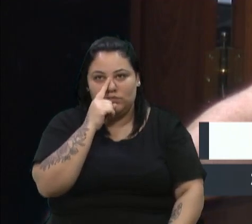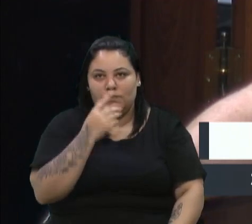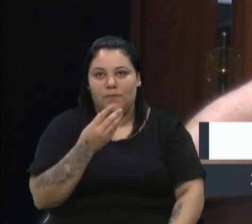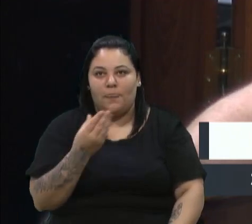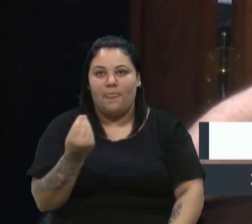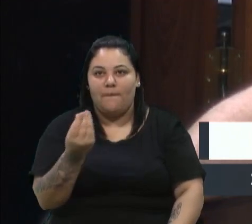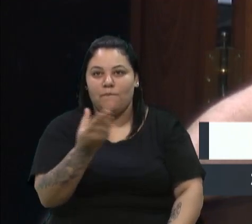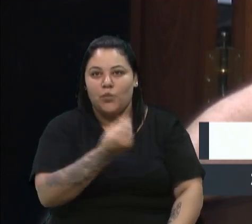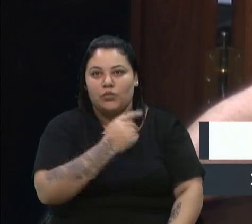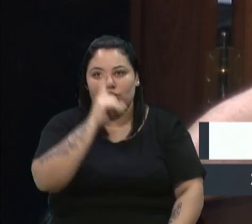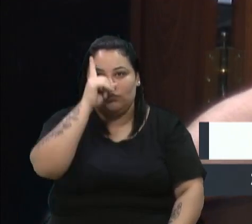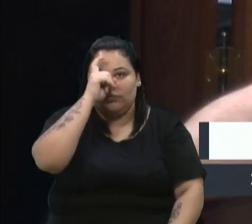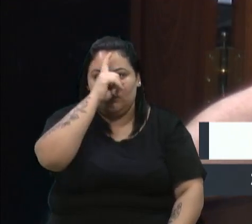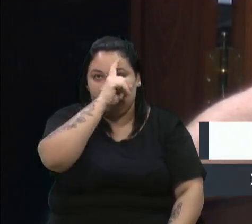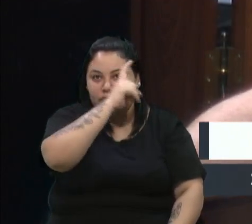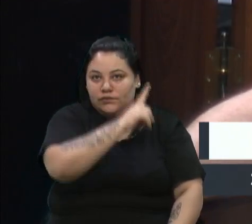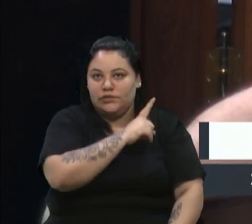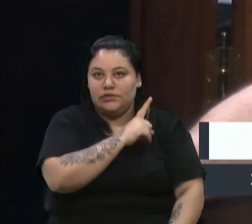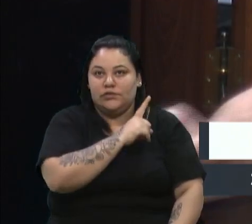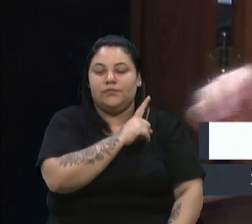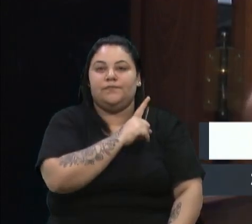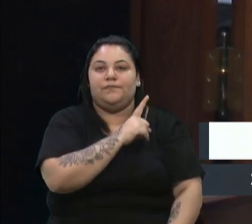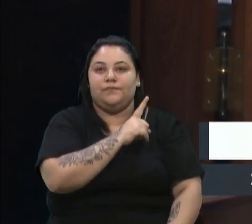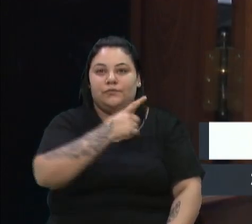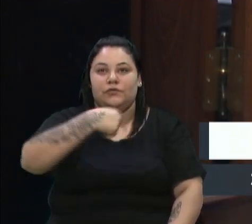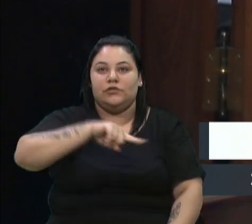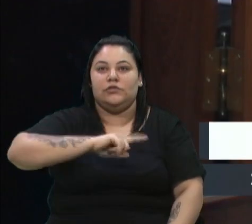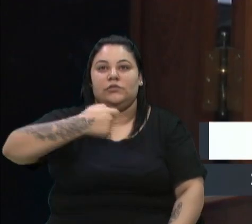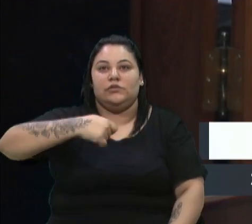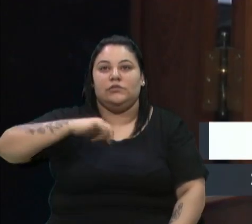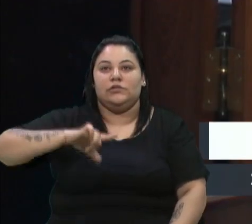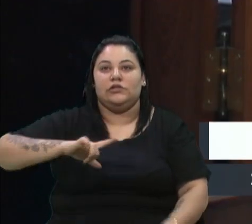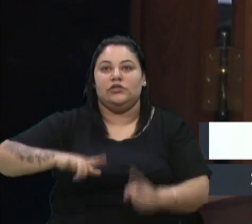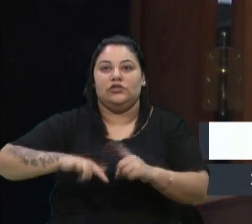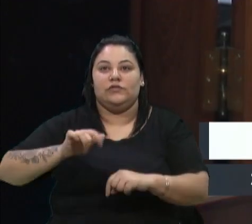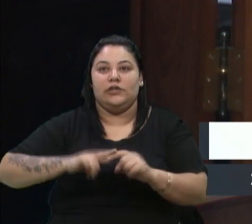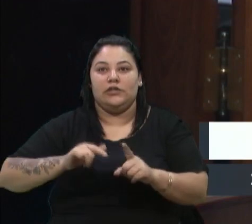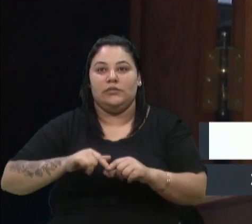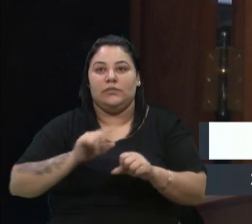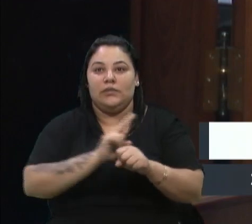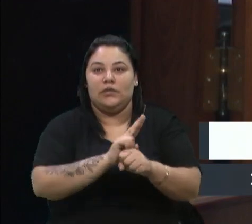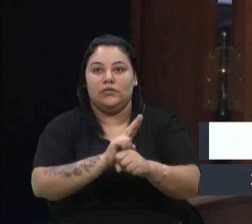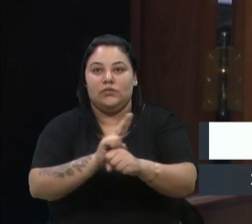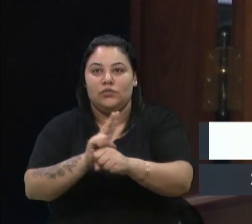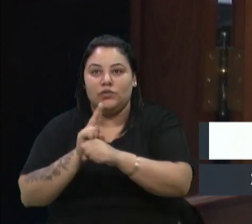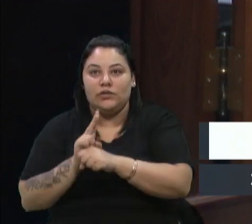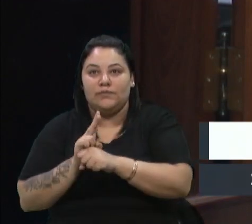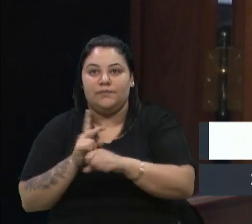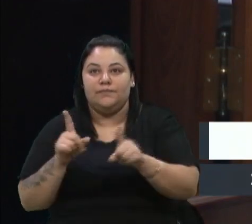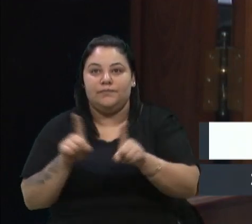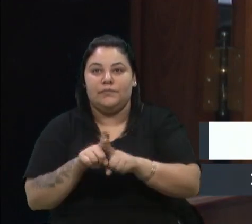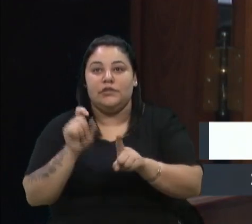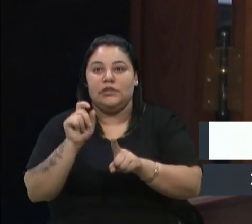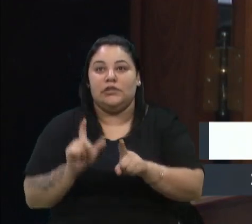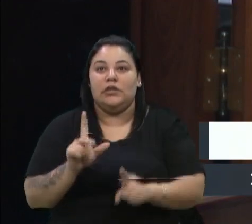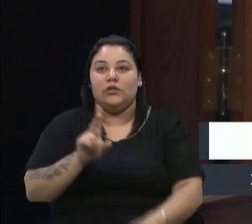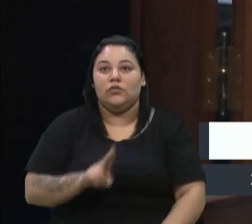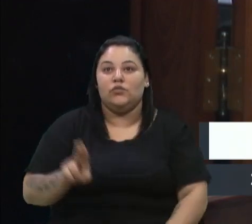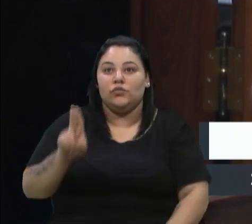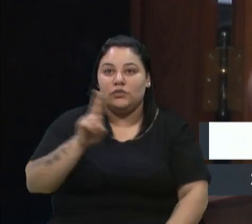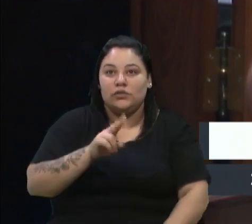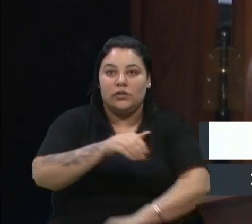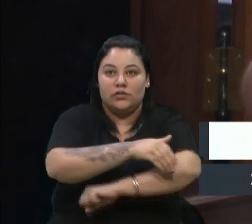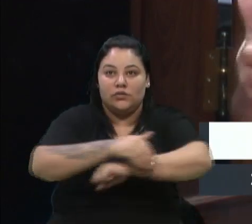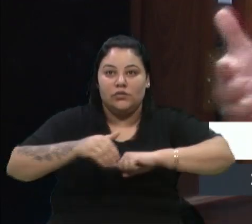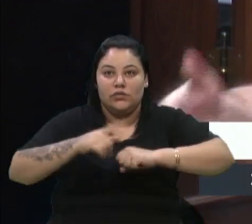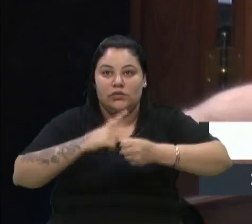é urgente que nós tenhamos ações efetivas para proteger, né, quem utiliza das ruas da cidade